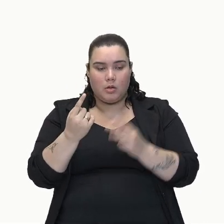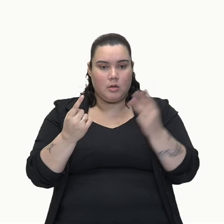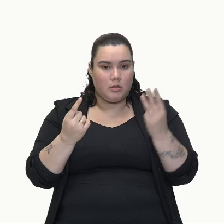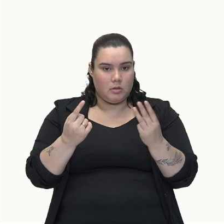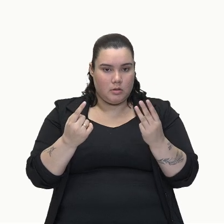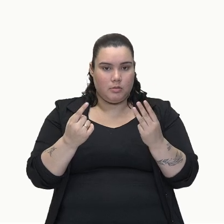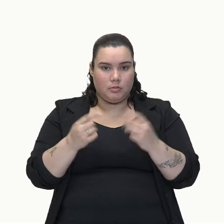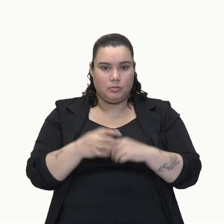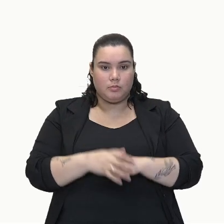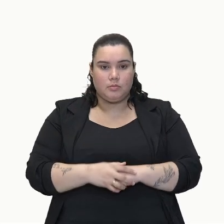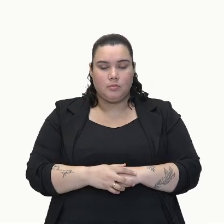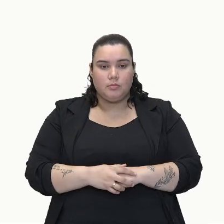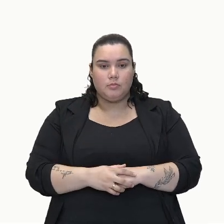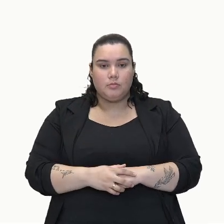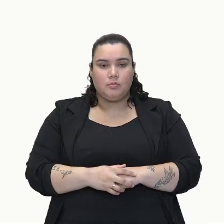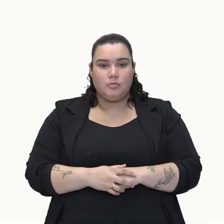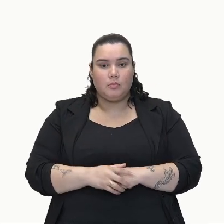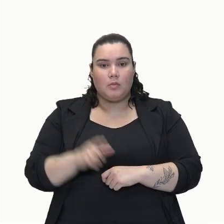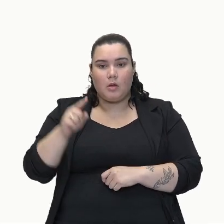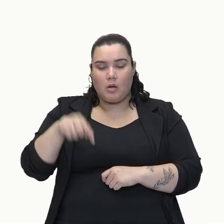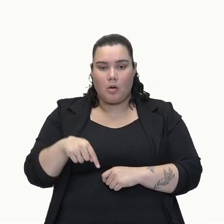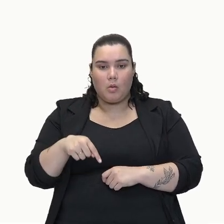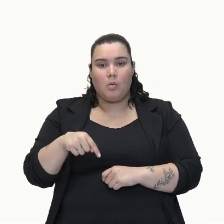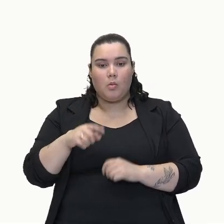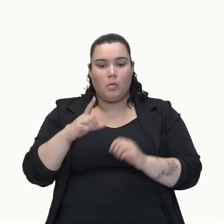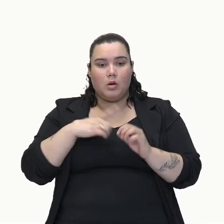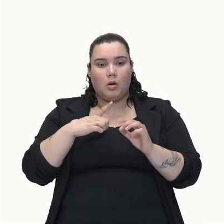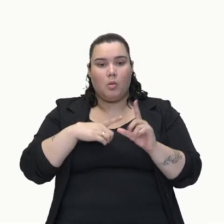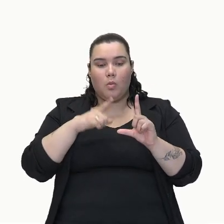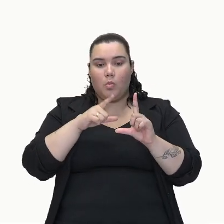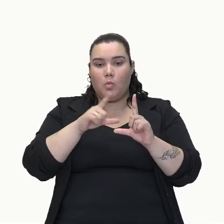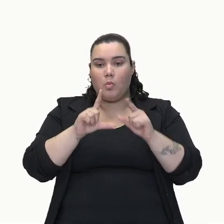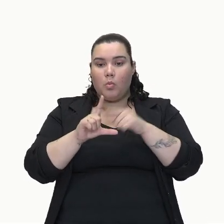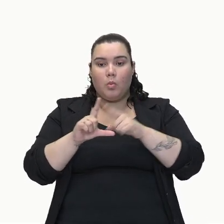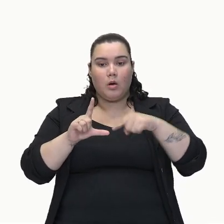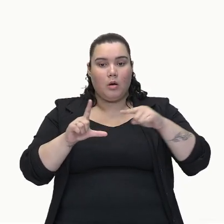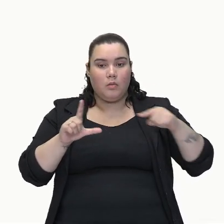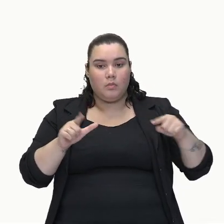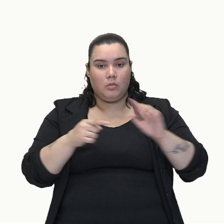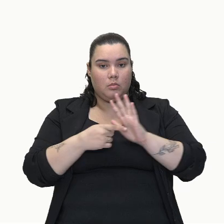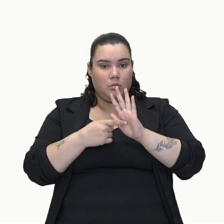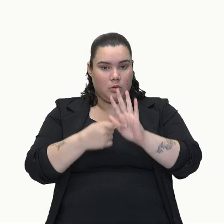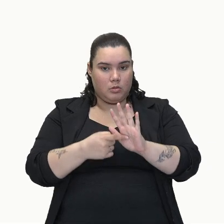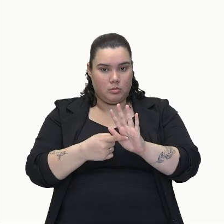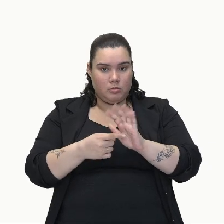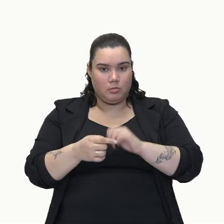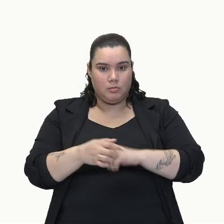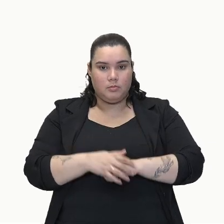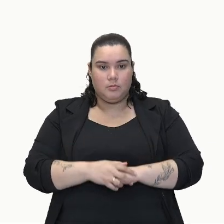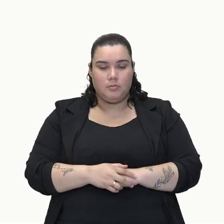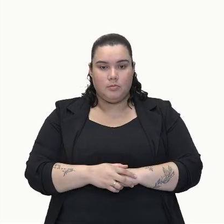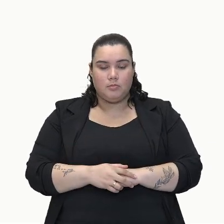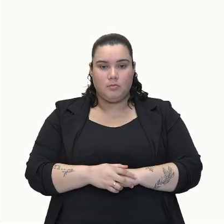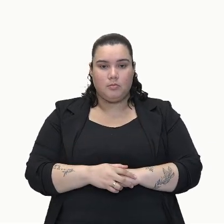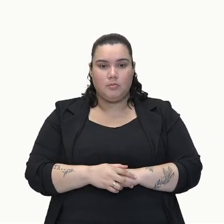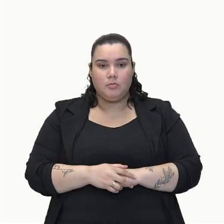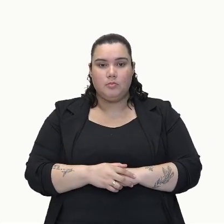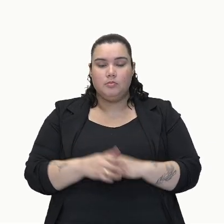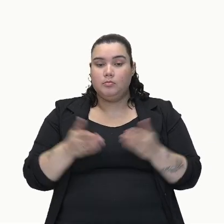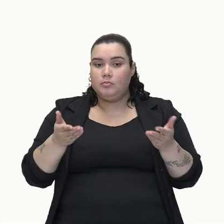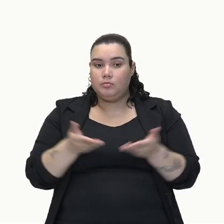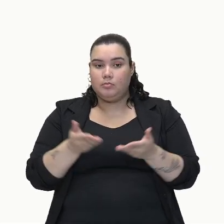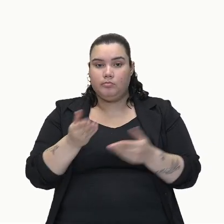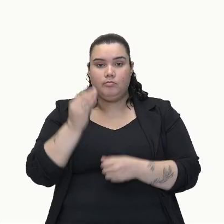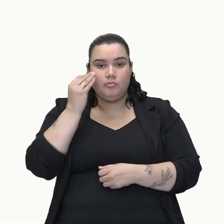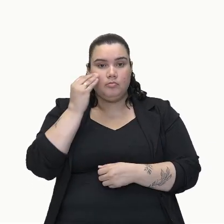e igual a 3, que é por onde o gráfico corta essa função. Então, agora, a